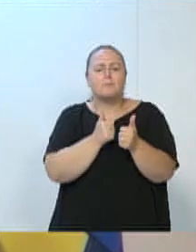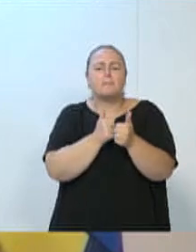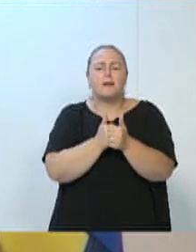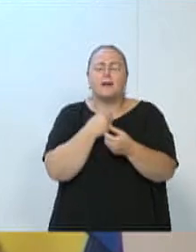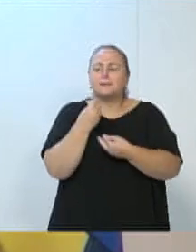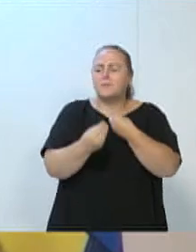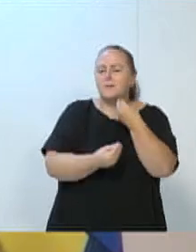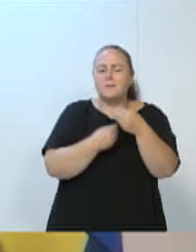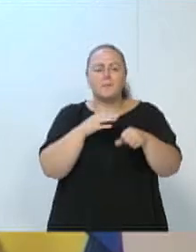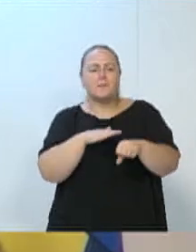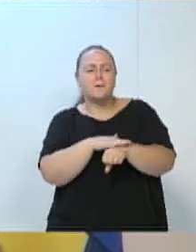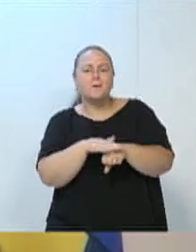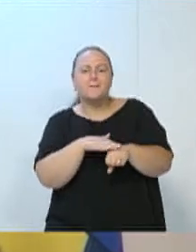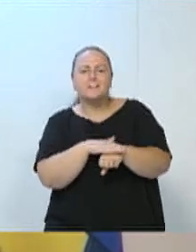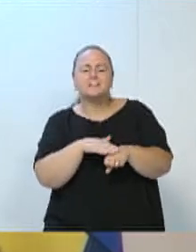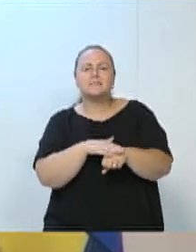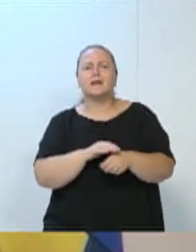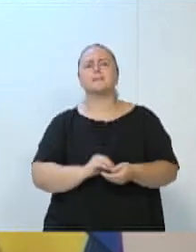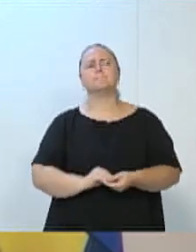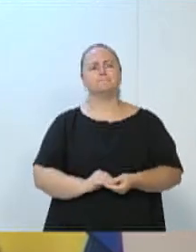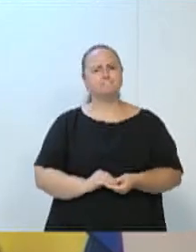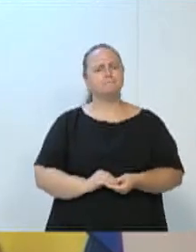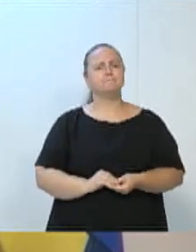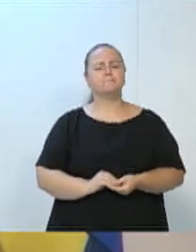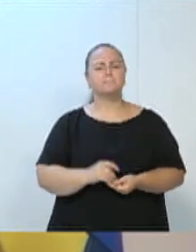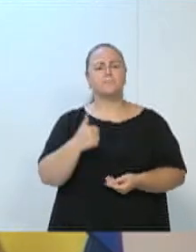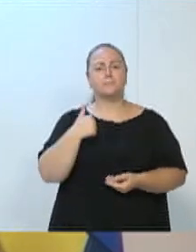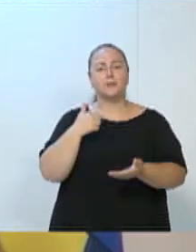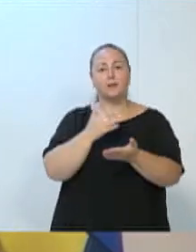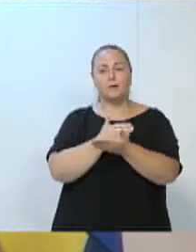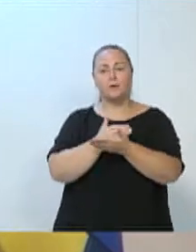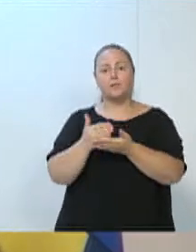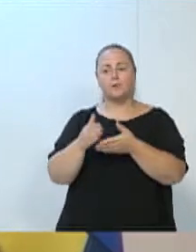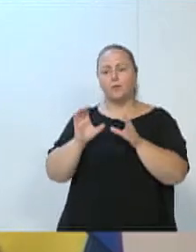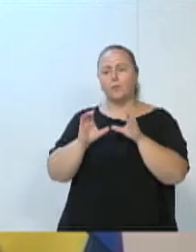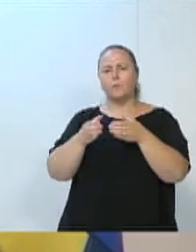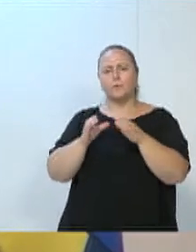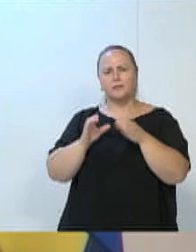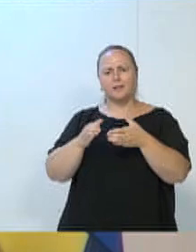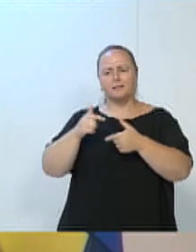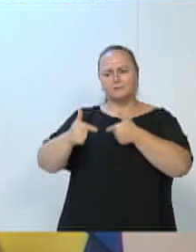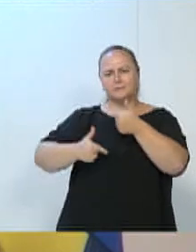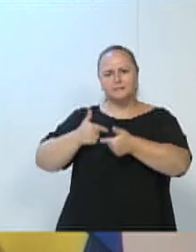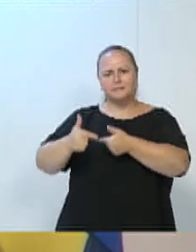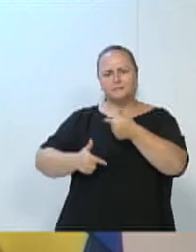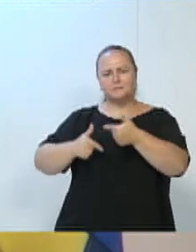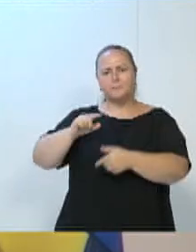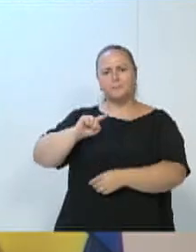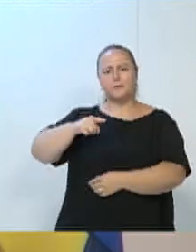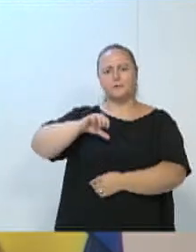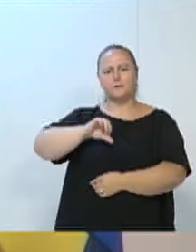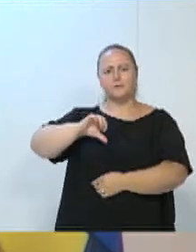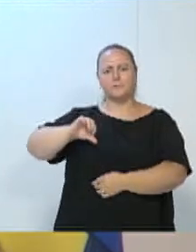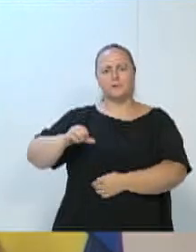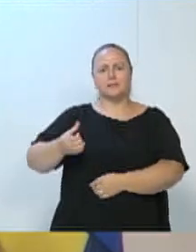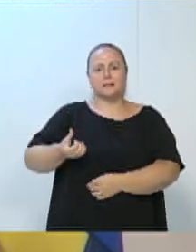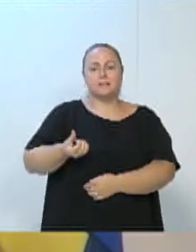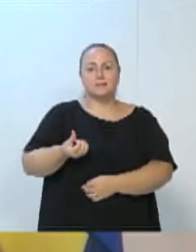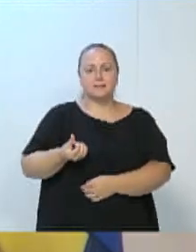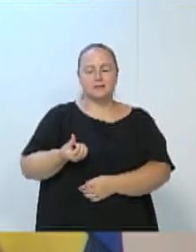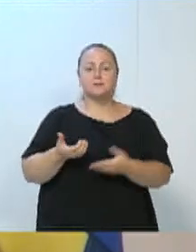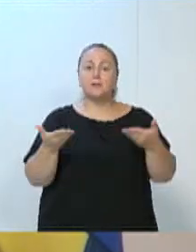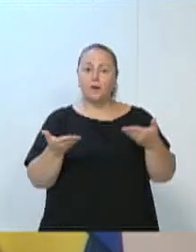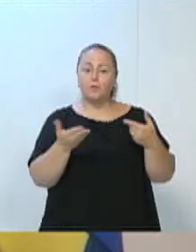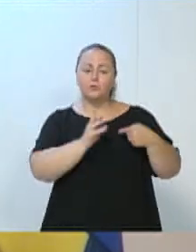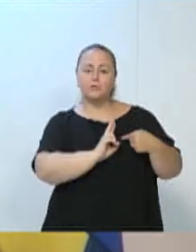então assim eu quero eu comecei a minha vida Comunitária em 96 e hoje eu tô tendo oportunidade de representar